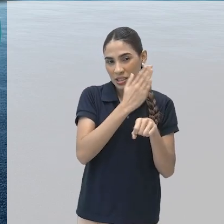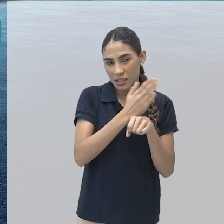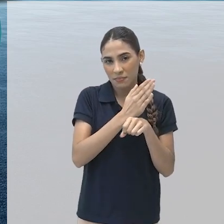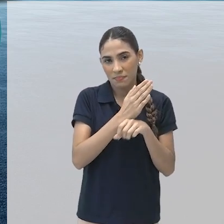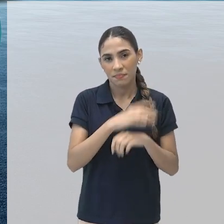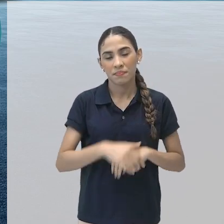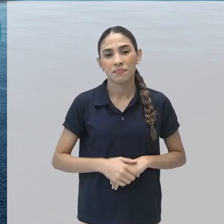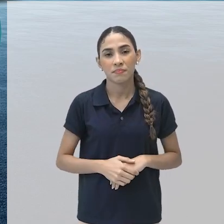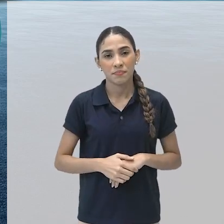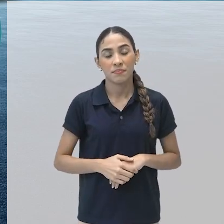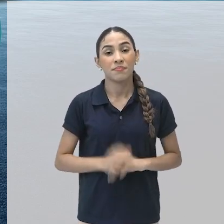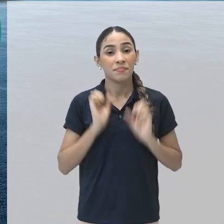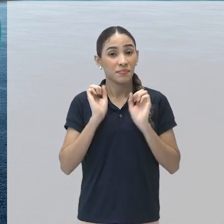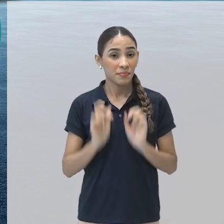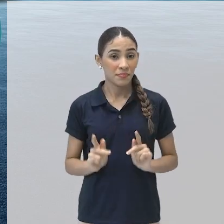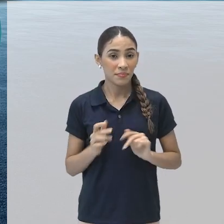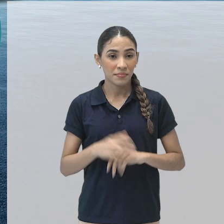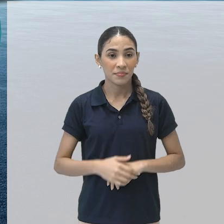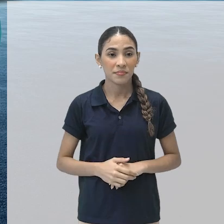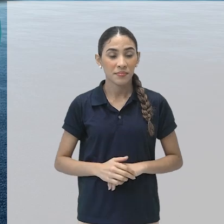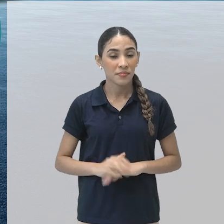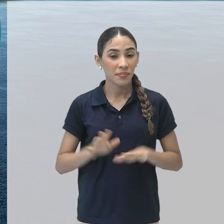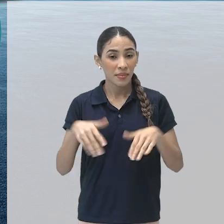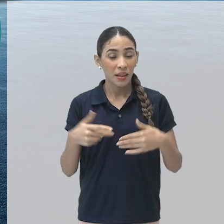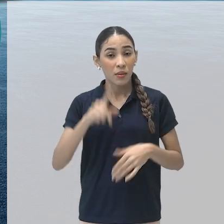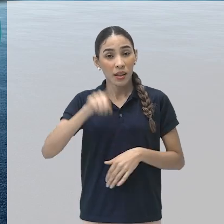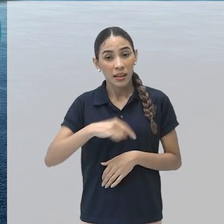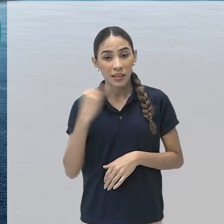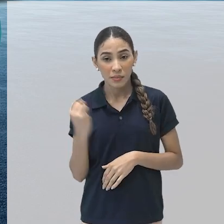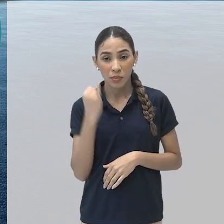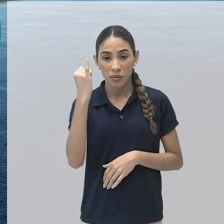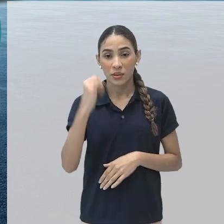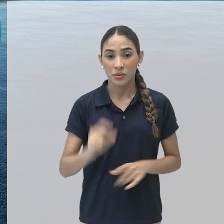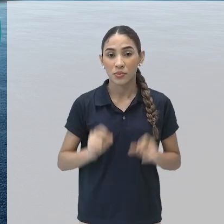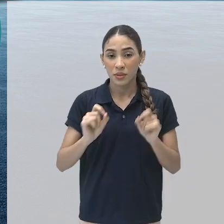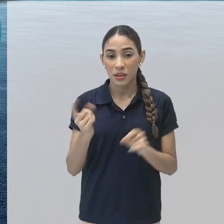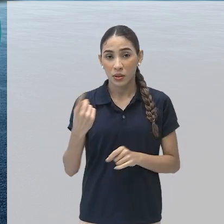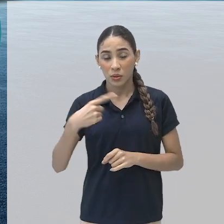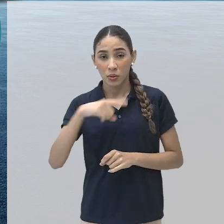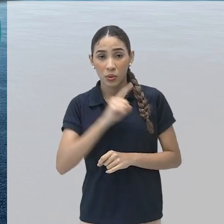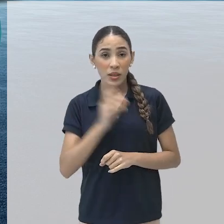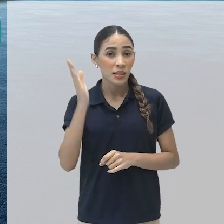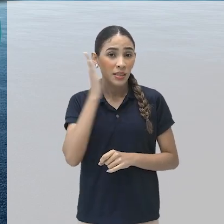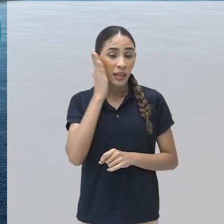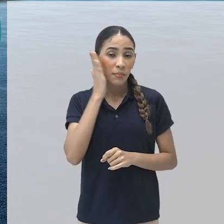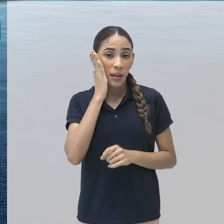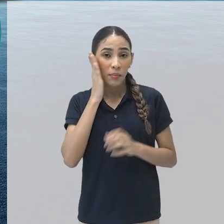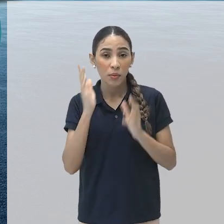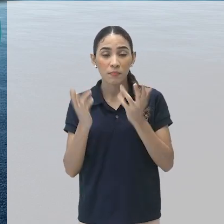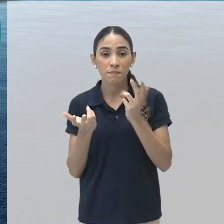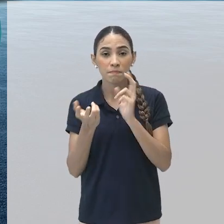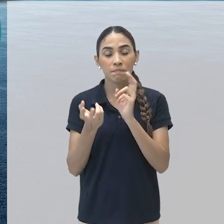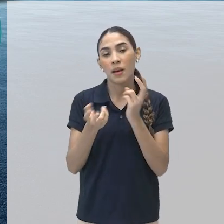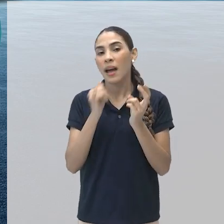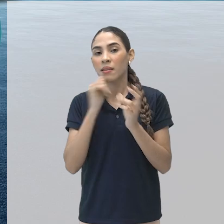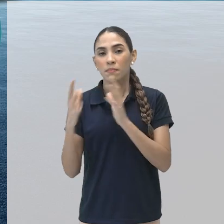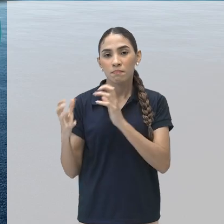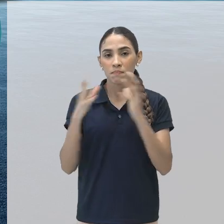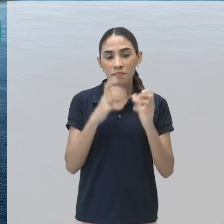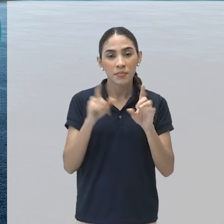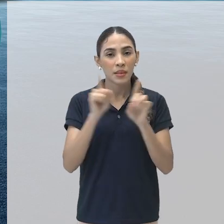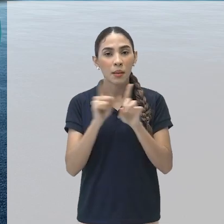artes marciais, tá certo? Então, o importante é que a gente saiba que as lutas, assim como